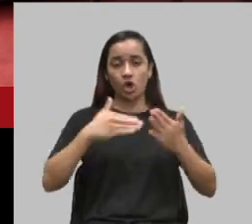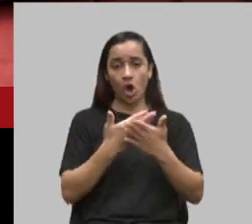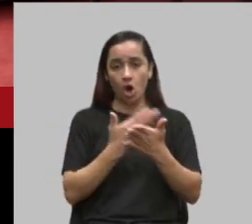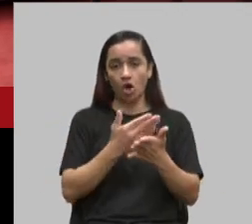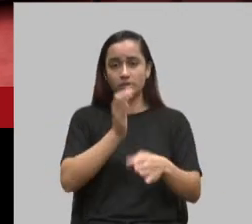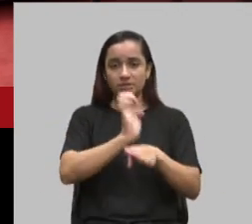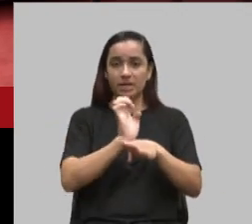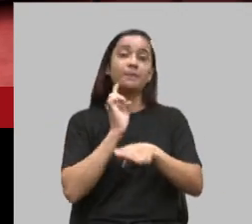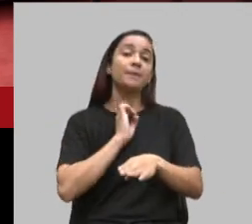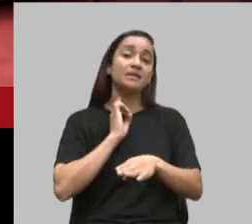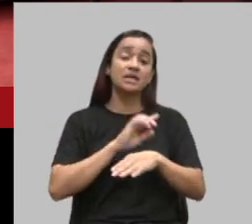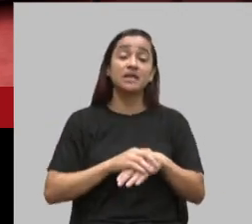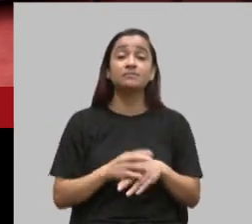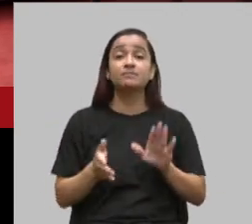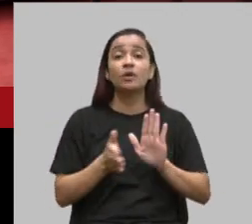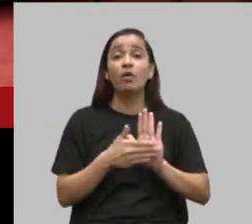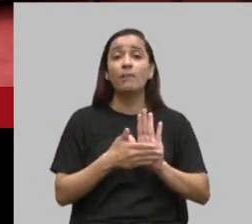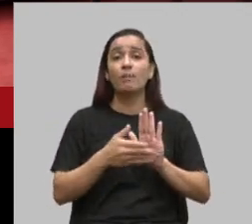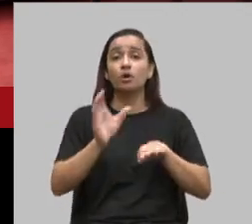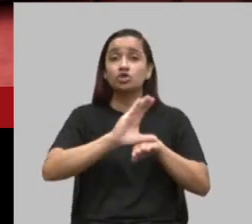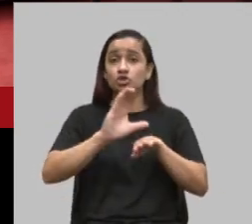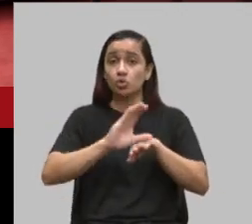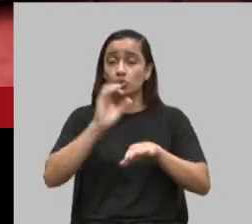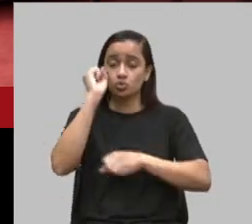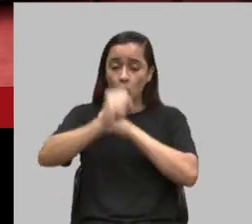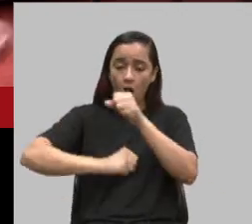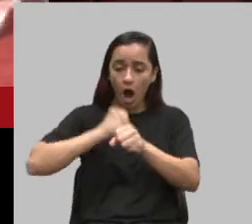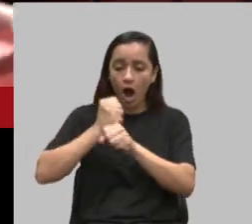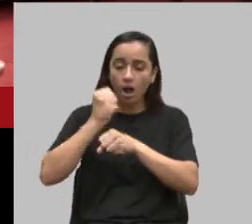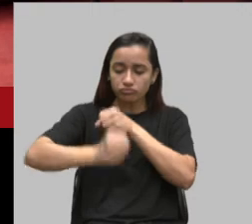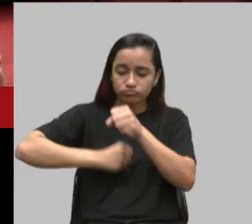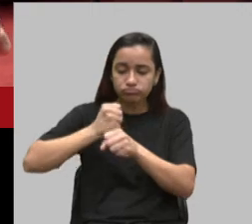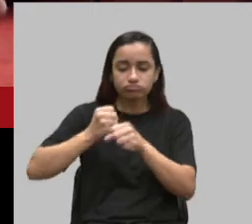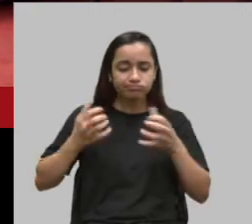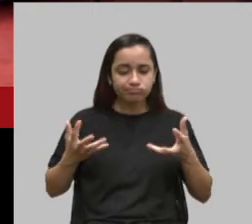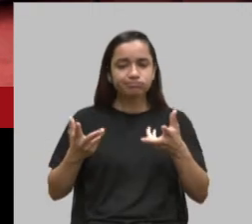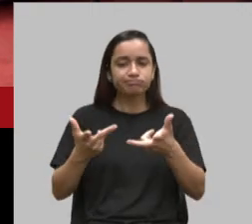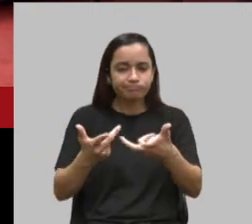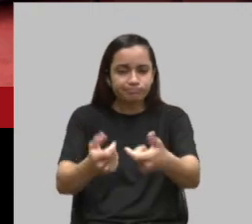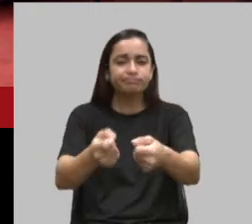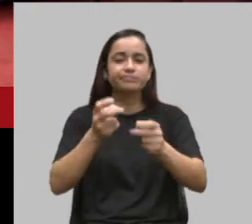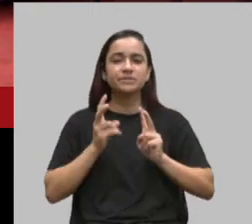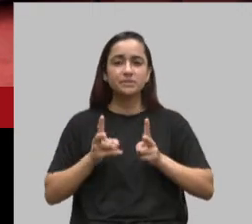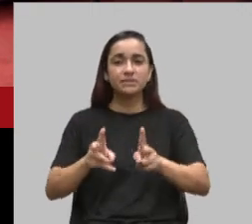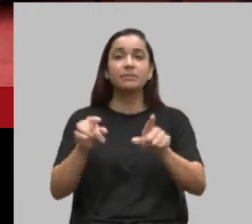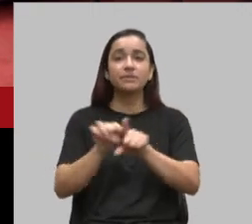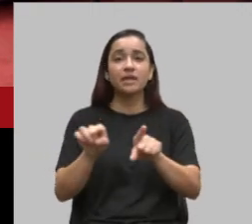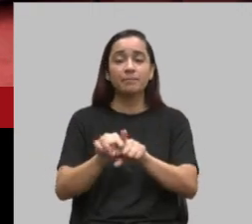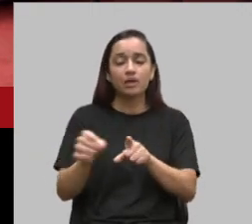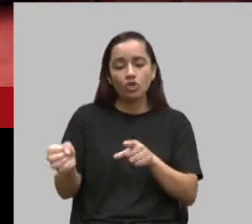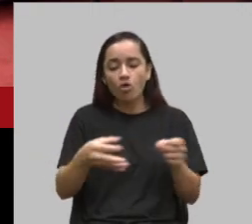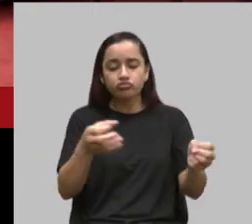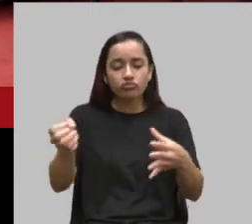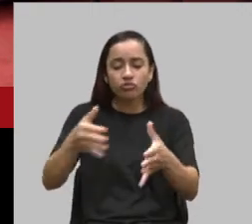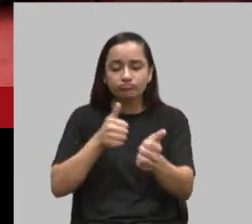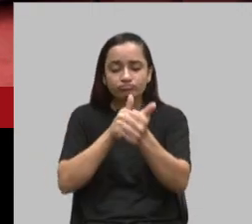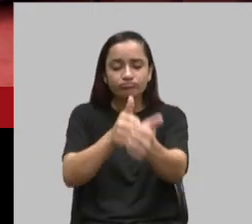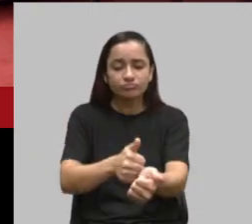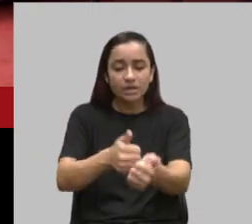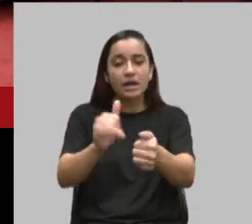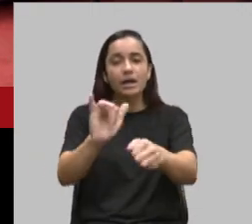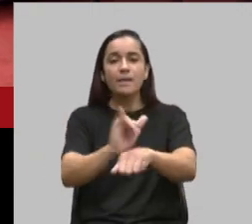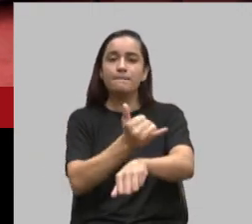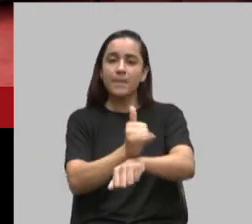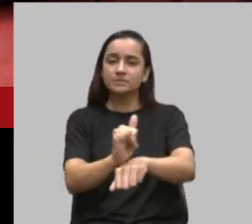com a oferta de cursos anualmente focando no aperfeiçoamento e na atualização das ferramentas utilizadas na